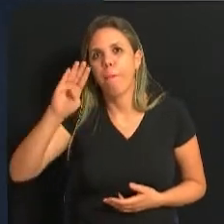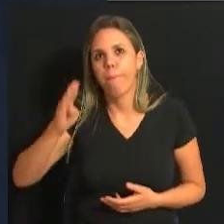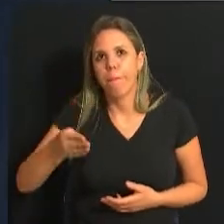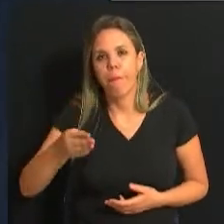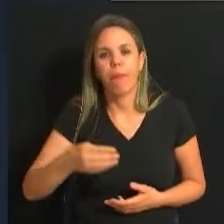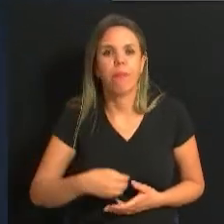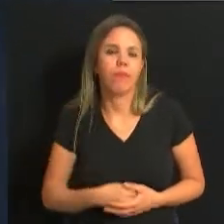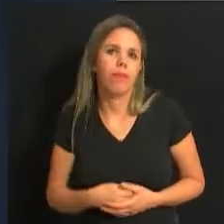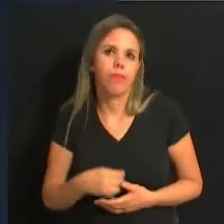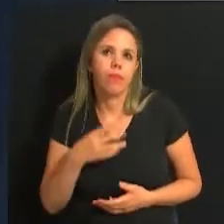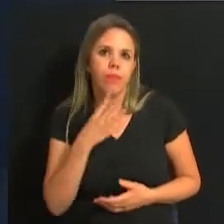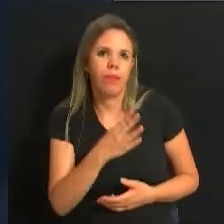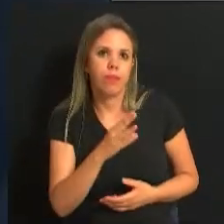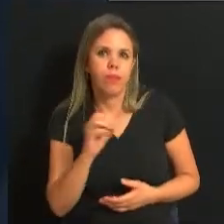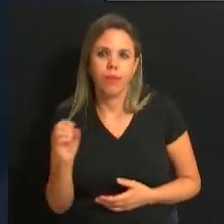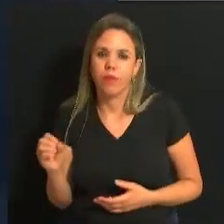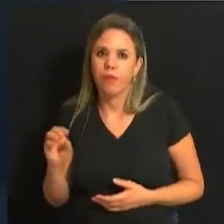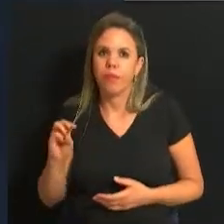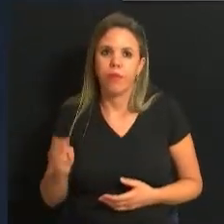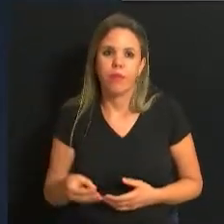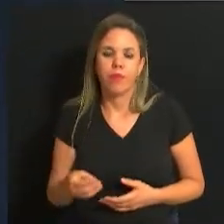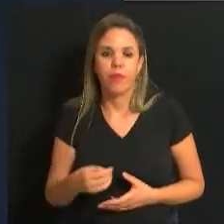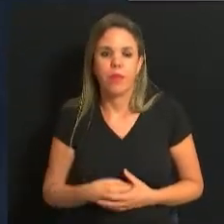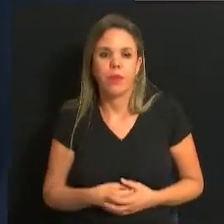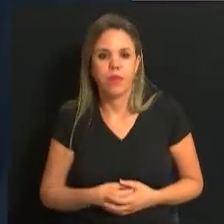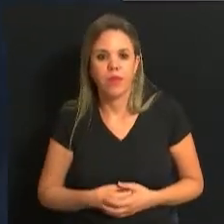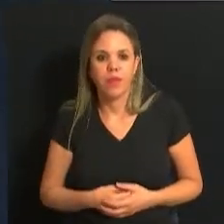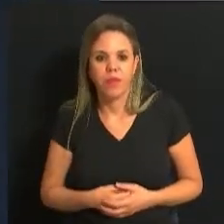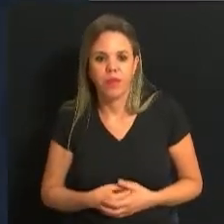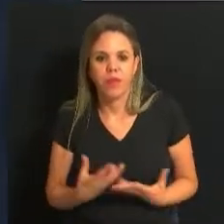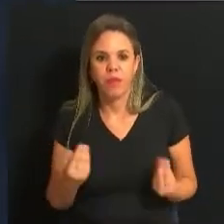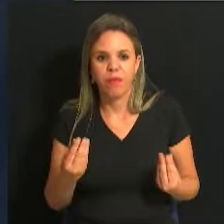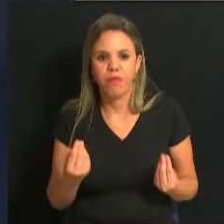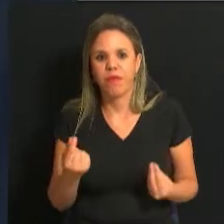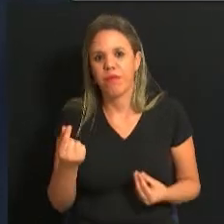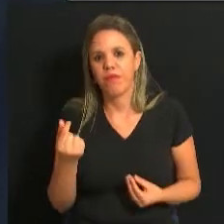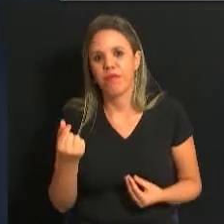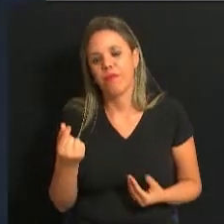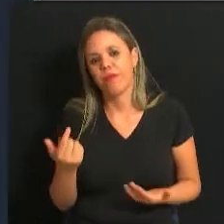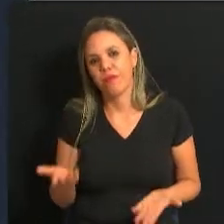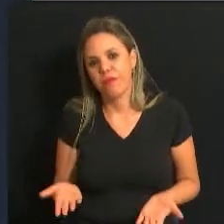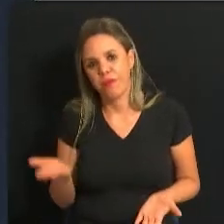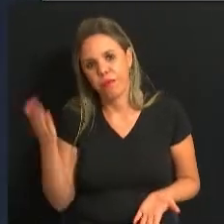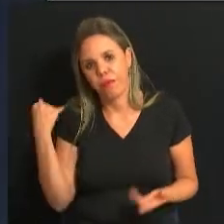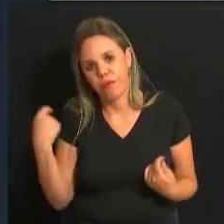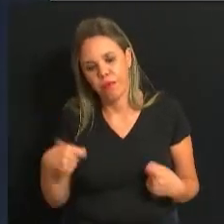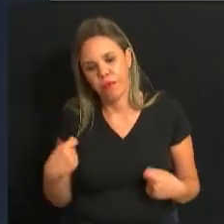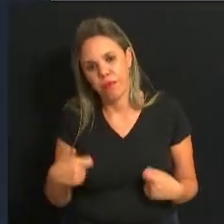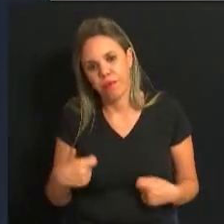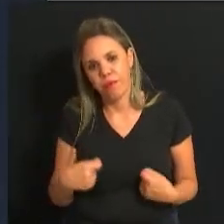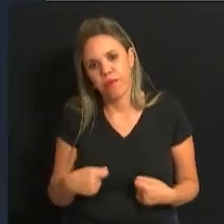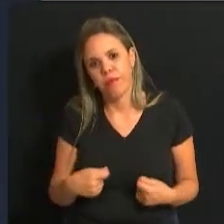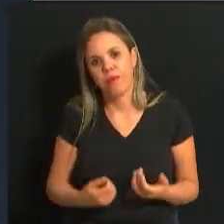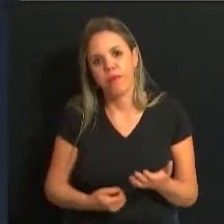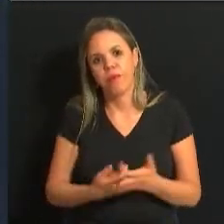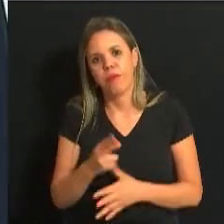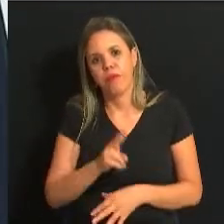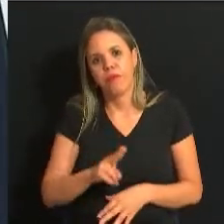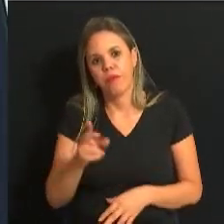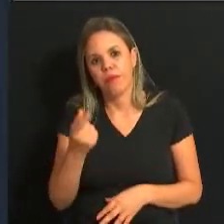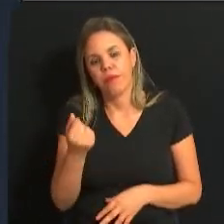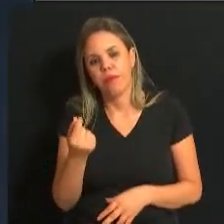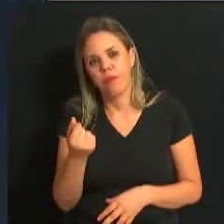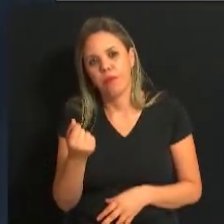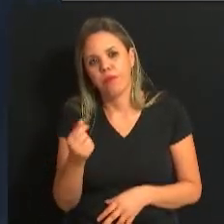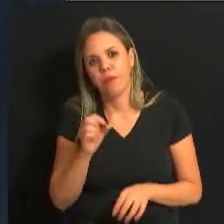e 400 milhões, né? Então é muito dinheiro e a gente precisa saber como está sendo empregado esse dinheiro na